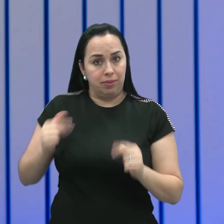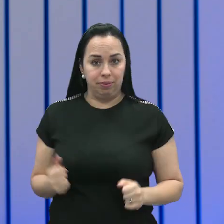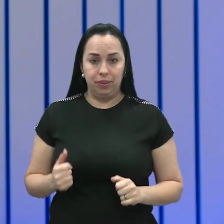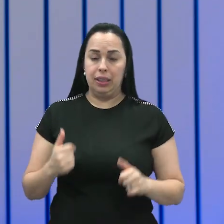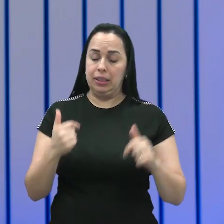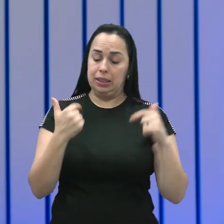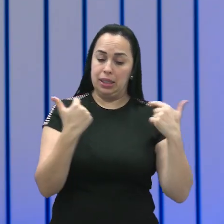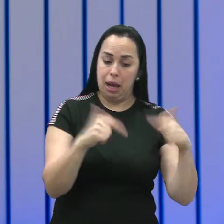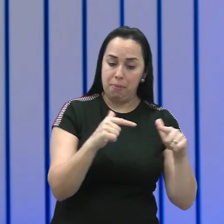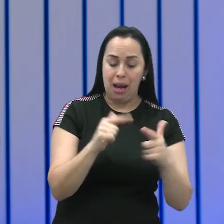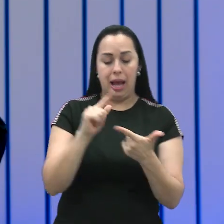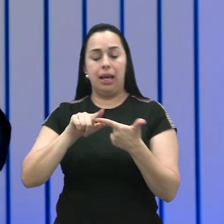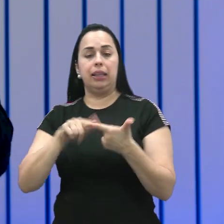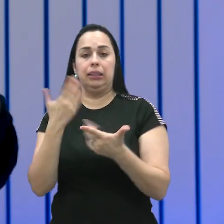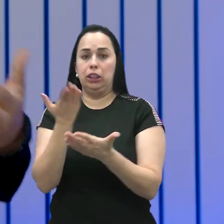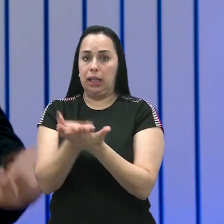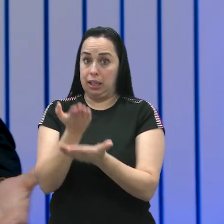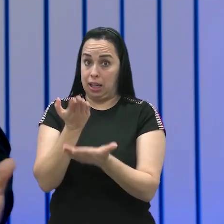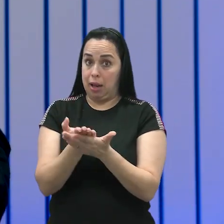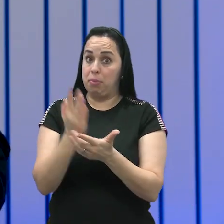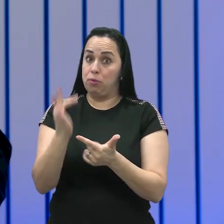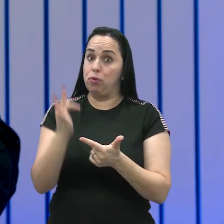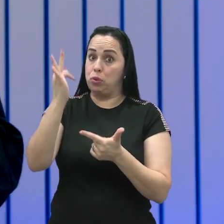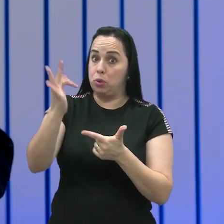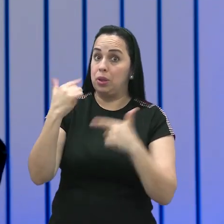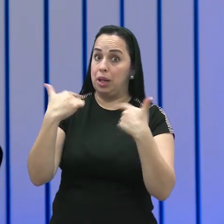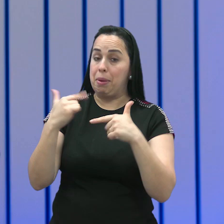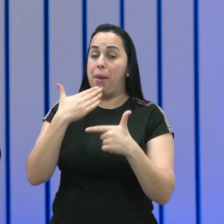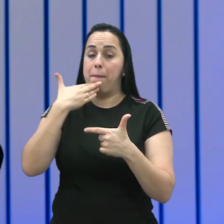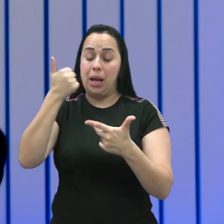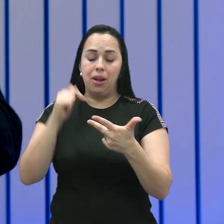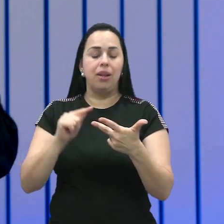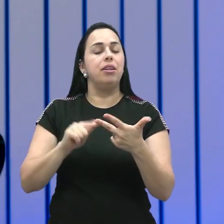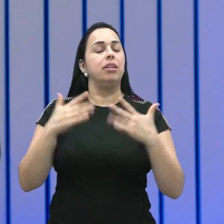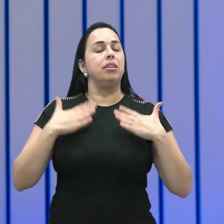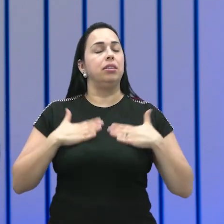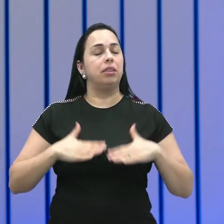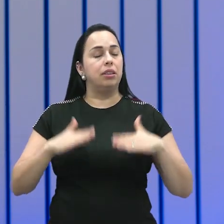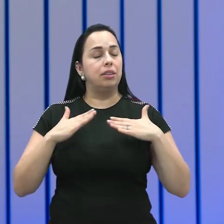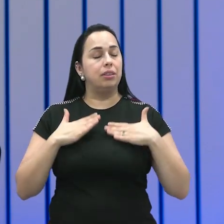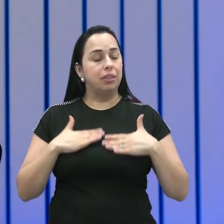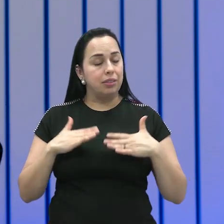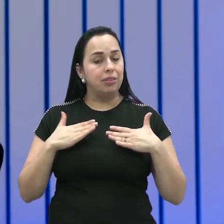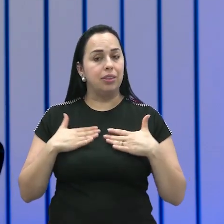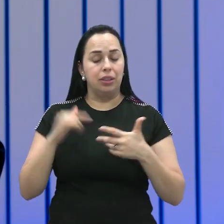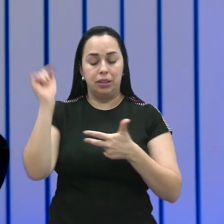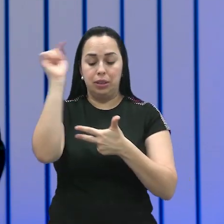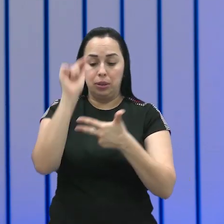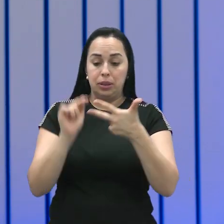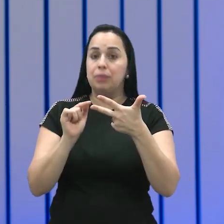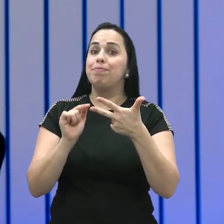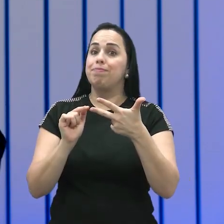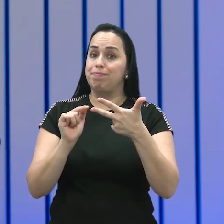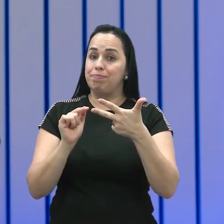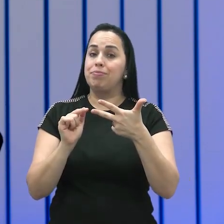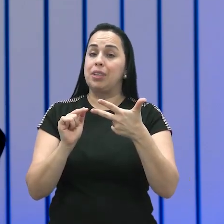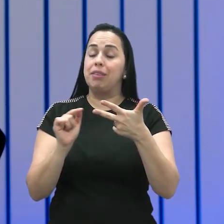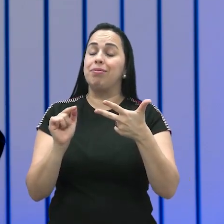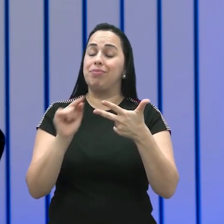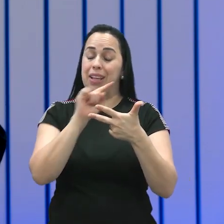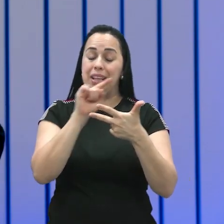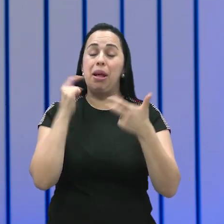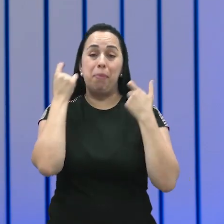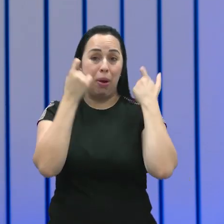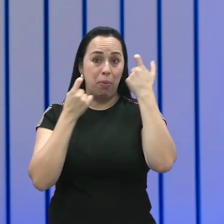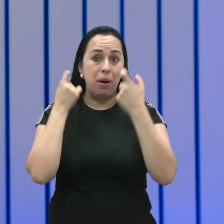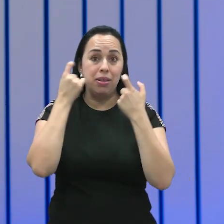pessoal. Se dedicar ao trabalho, estudar para ter um emprego melhor, descansar para render mais no trabalho, todas essas